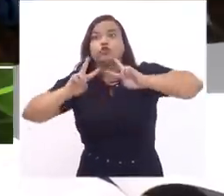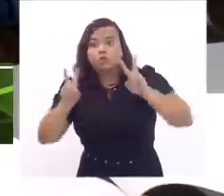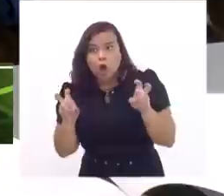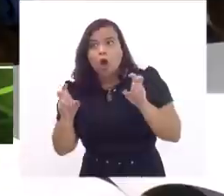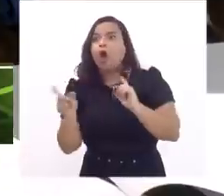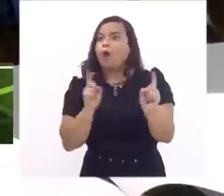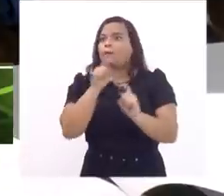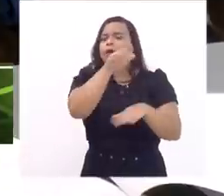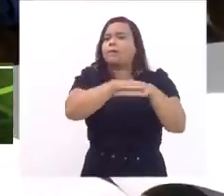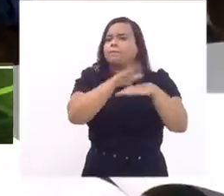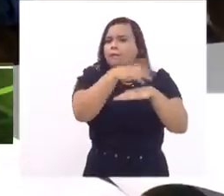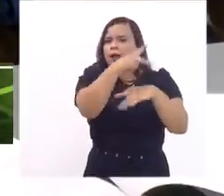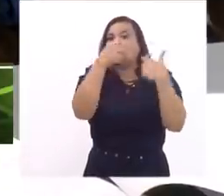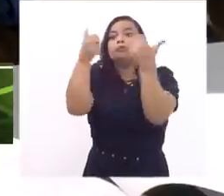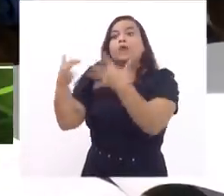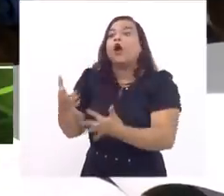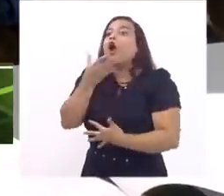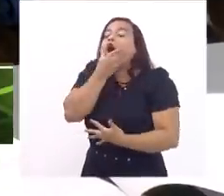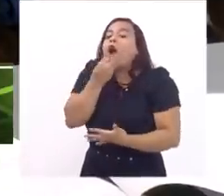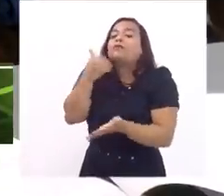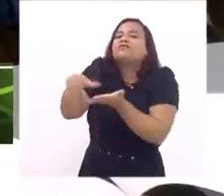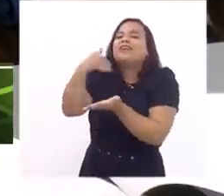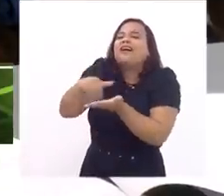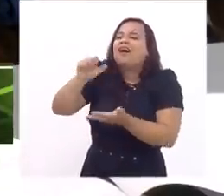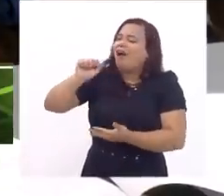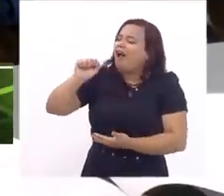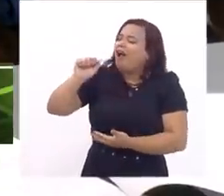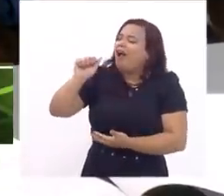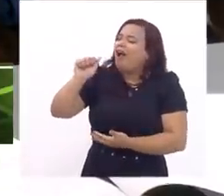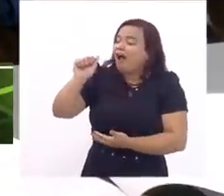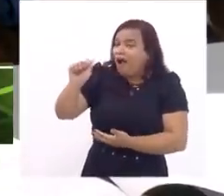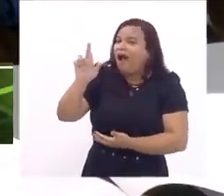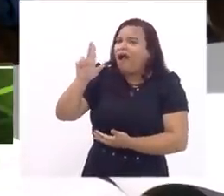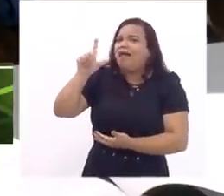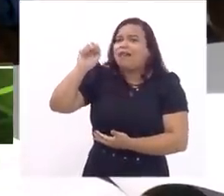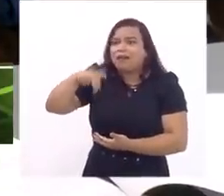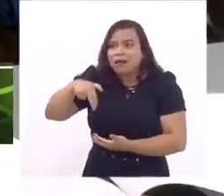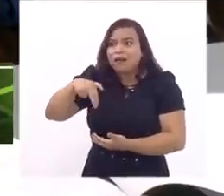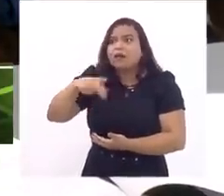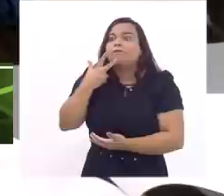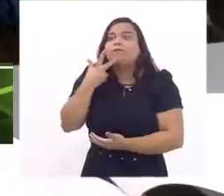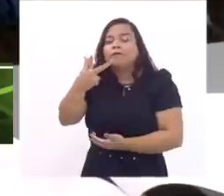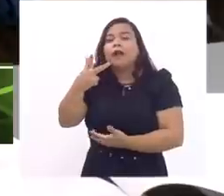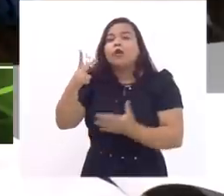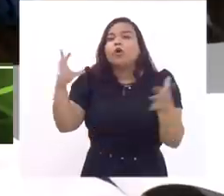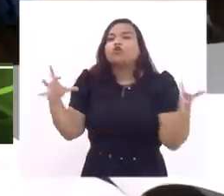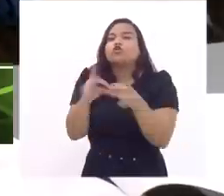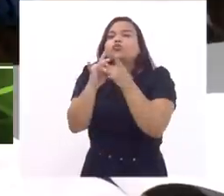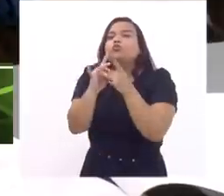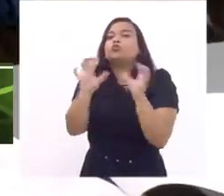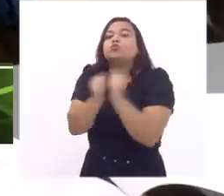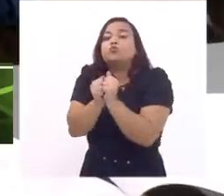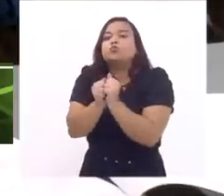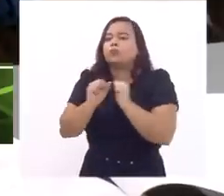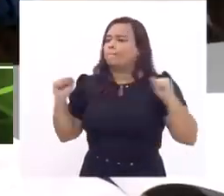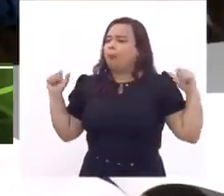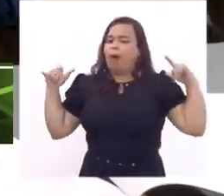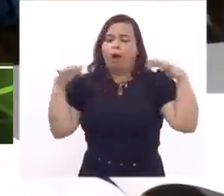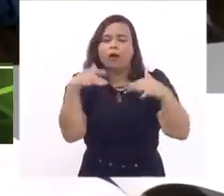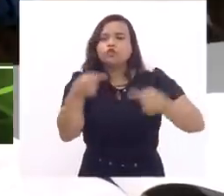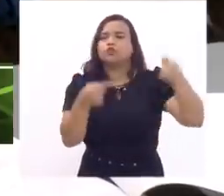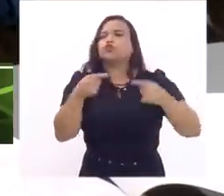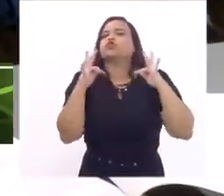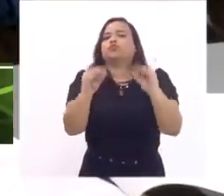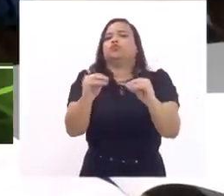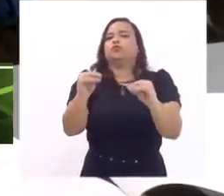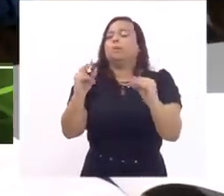disse que o então secretário Alan Turnovsky disse que vamos juntar tudo para discutir tudo junto. E essa reunião